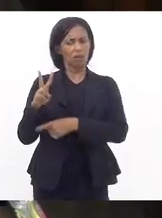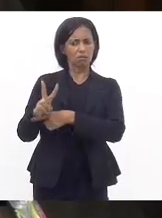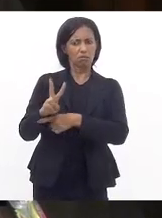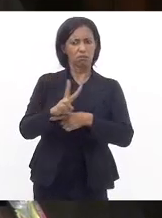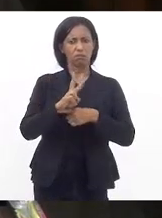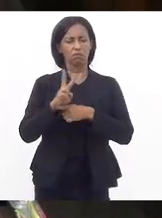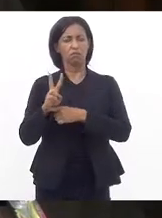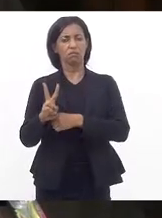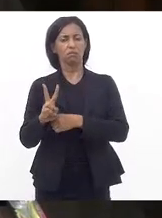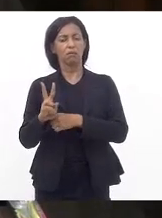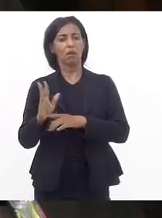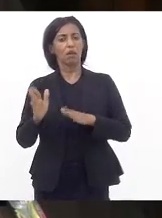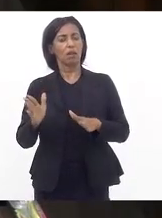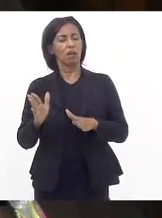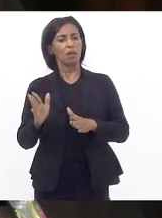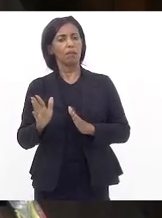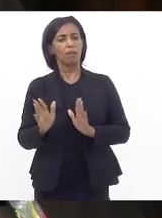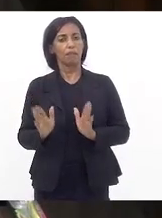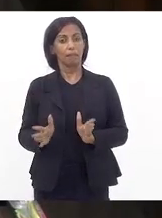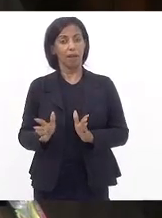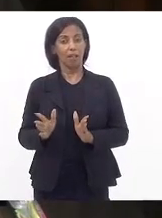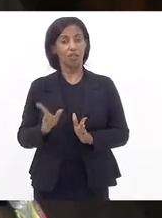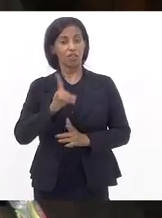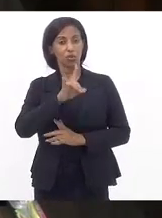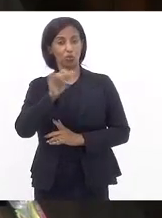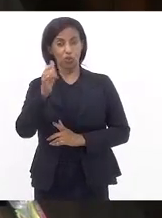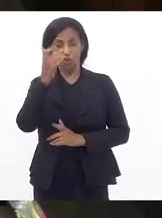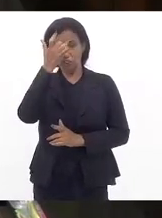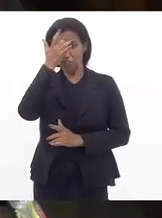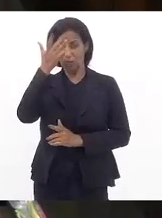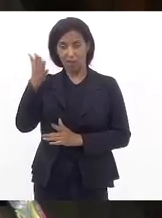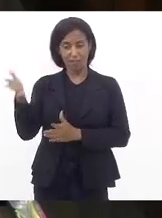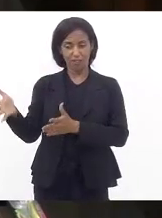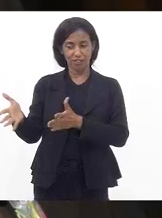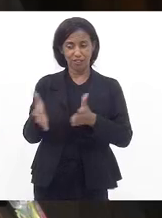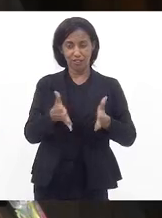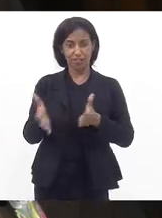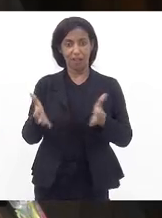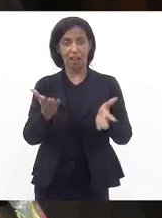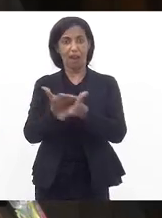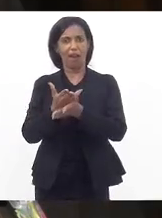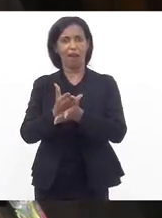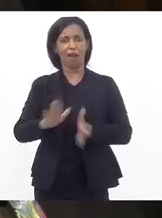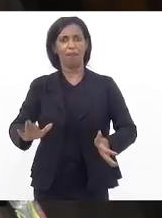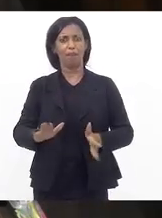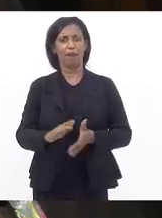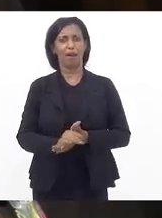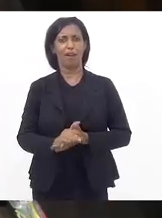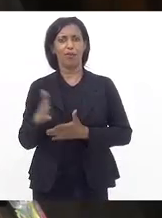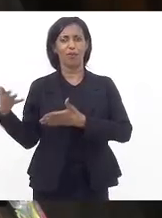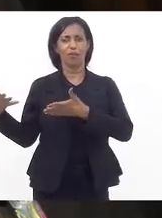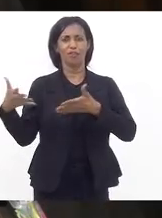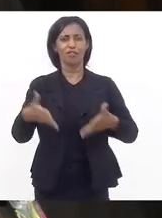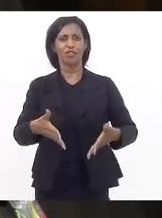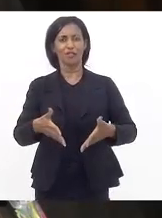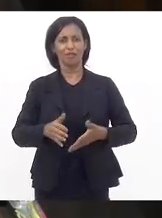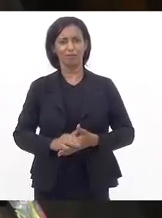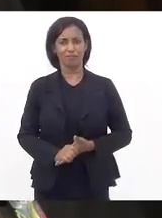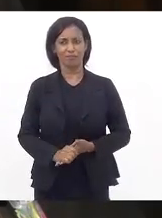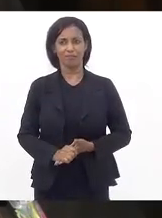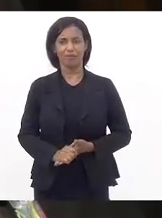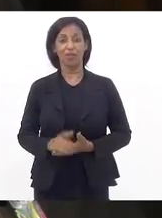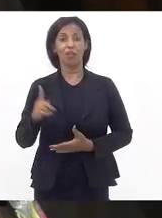princípios mas os dias passos que eles tinham aqui acabaram com a nossa chegada antes